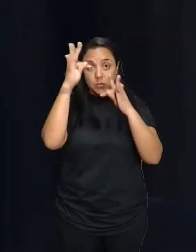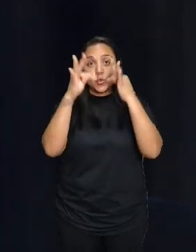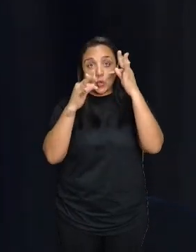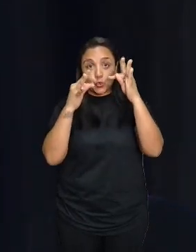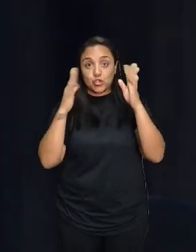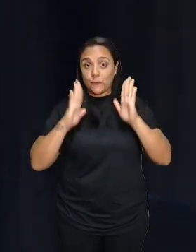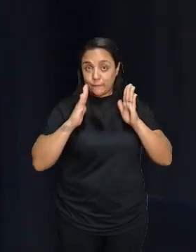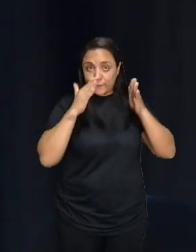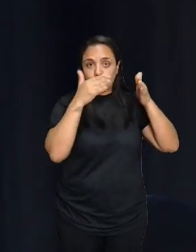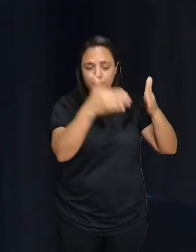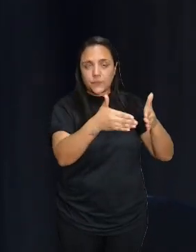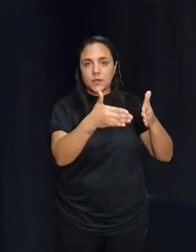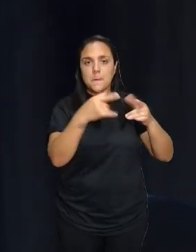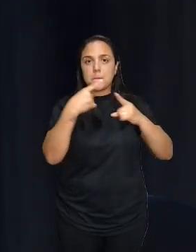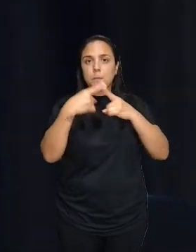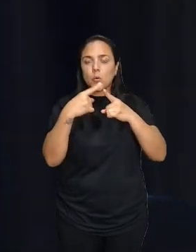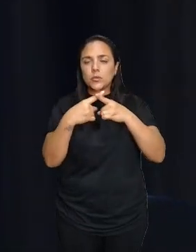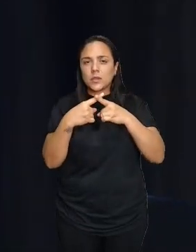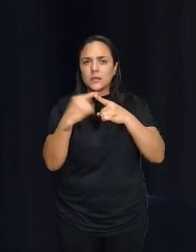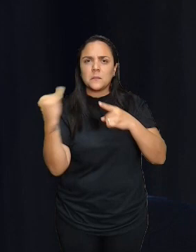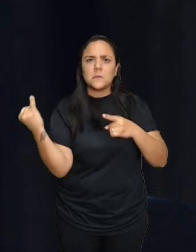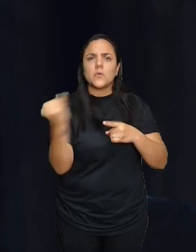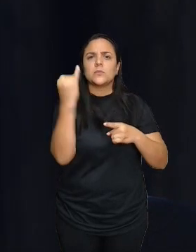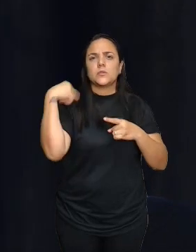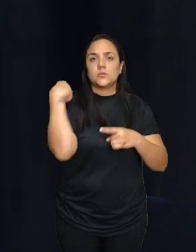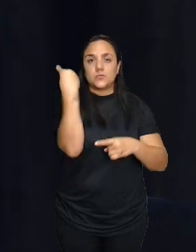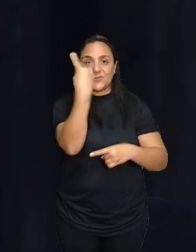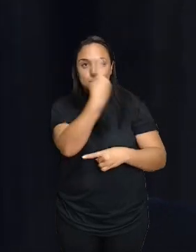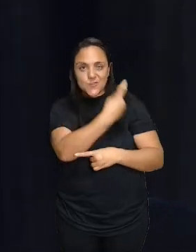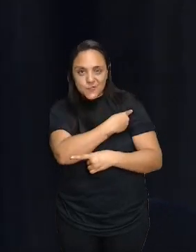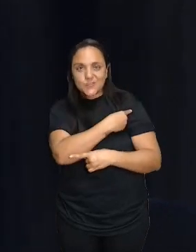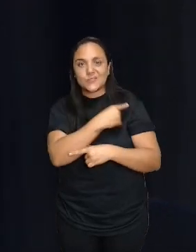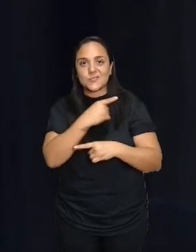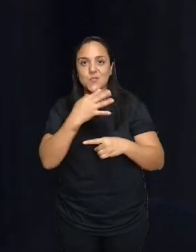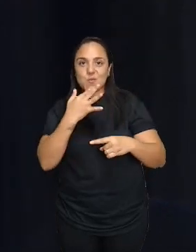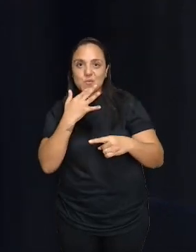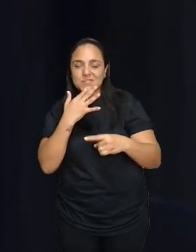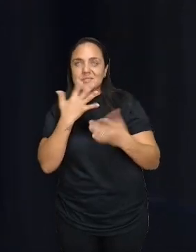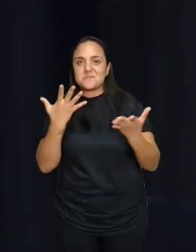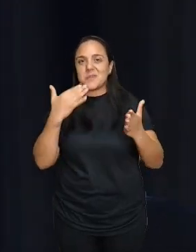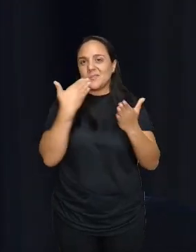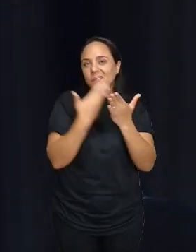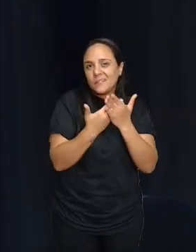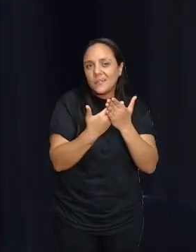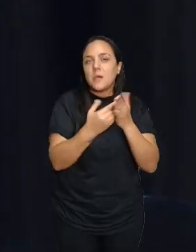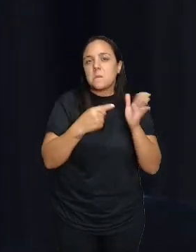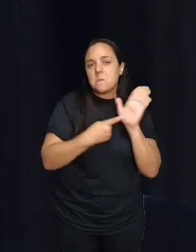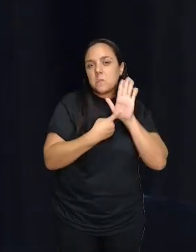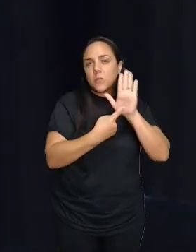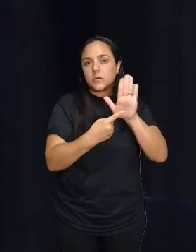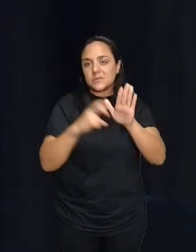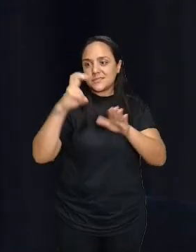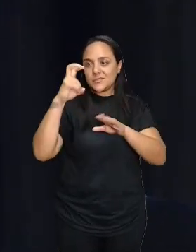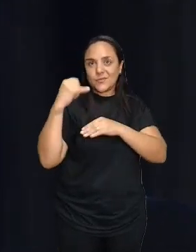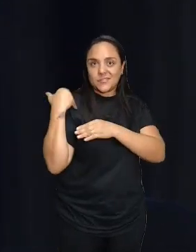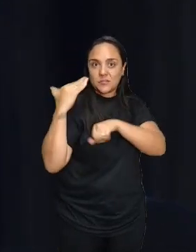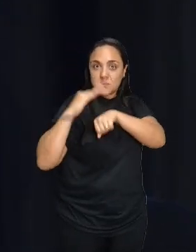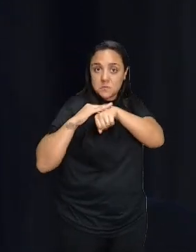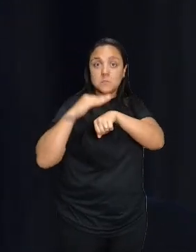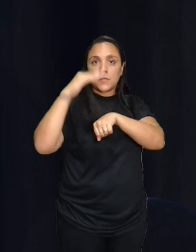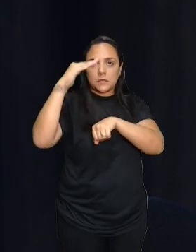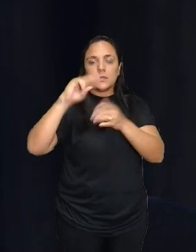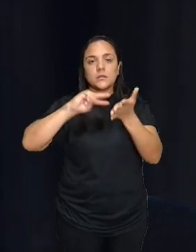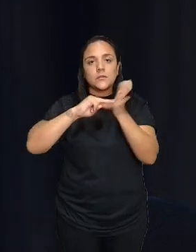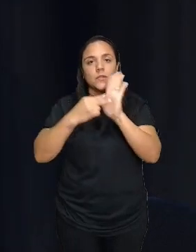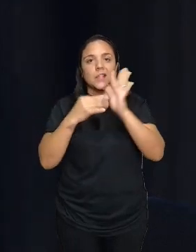dados, por que que é importante a gente levar esse tipo de conhecimento para o pessoal que é 50 a mais? Porque quando a gente fala de